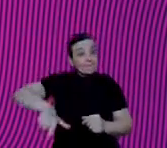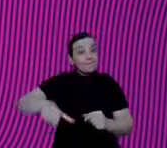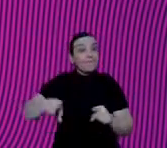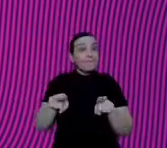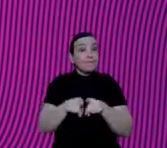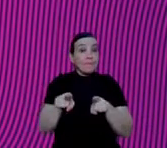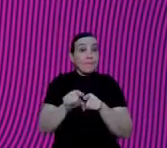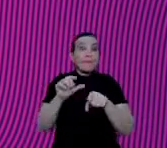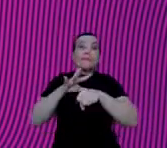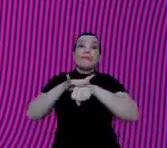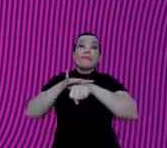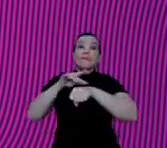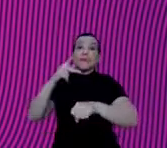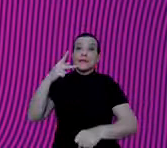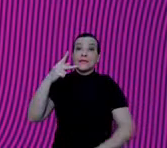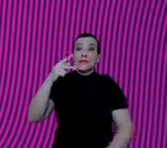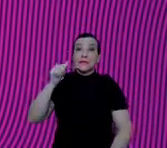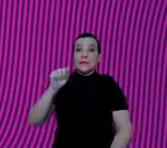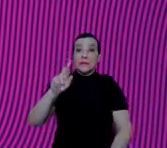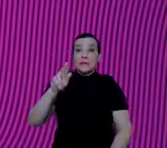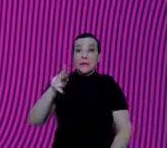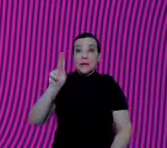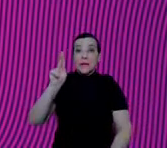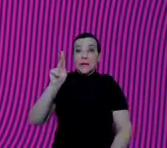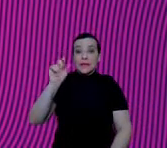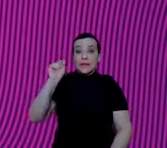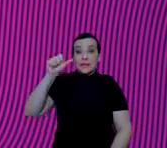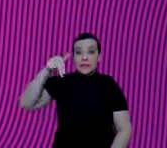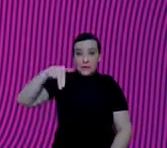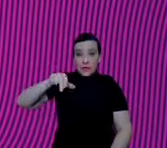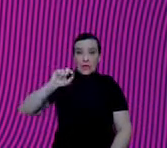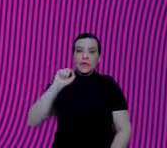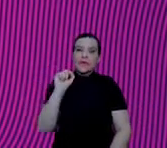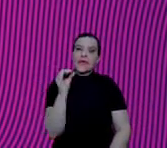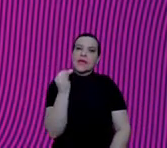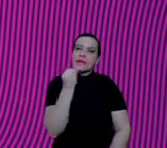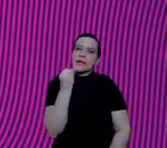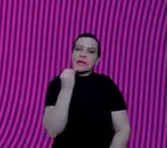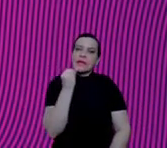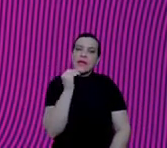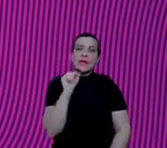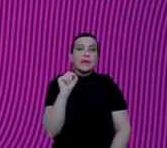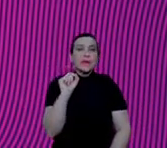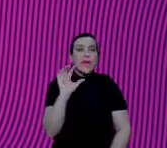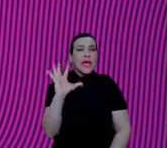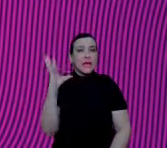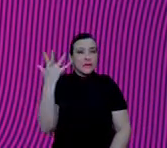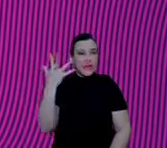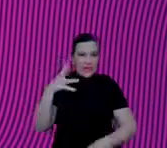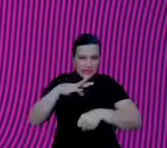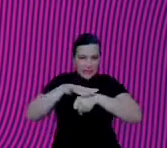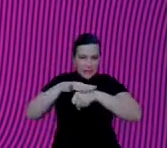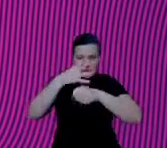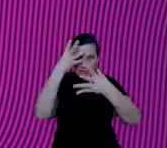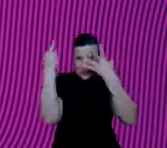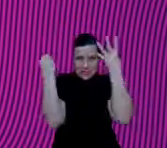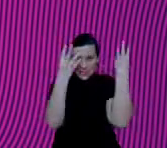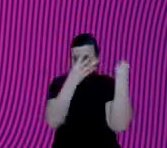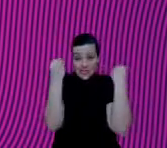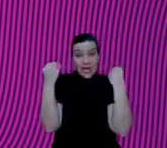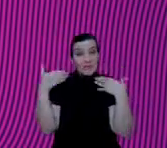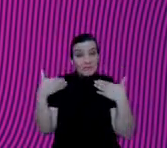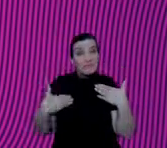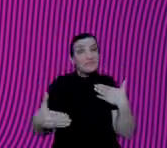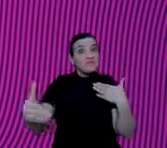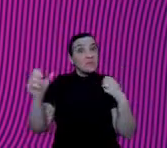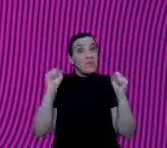Parkinson, onde aqui dentro temos o privilégio de ter o Dr. Rubens Cury, que vai falar logo mais sobre o tratamento cirúrgico da doença